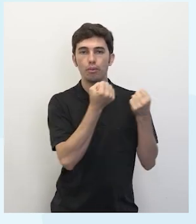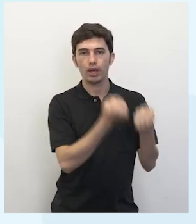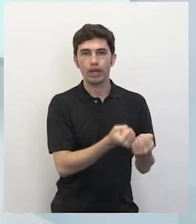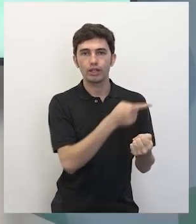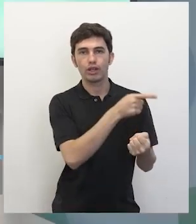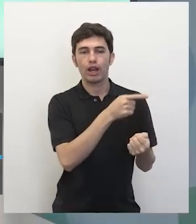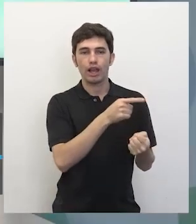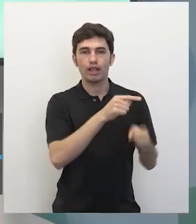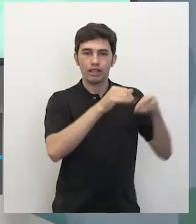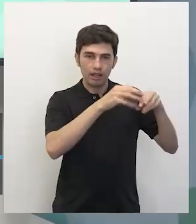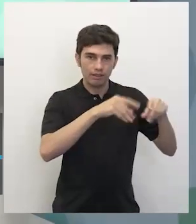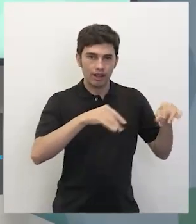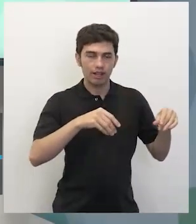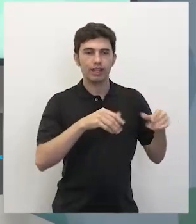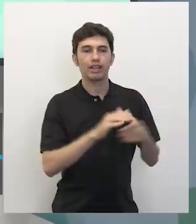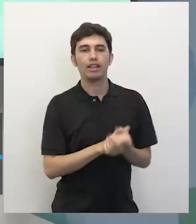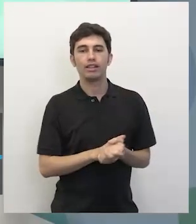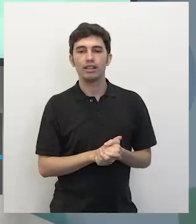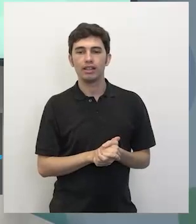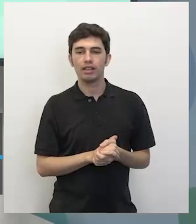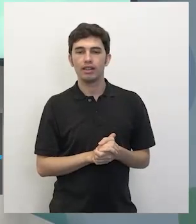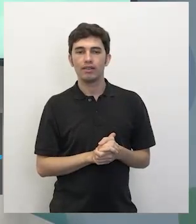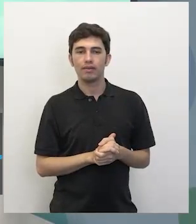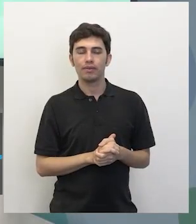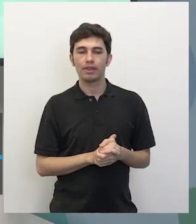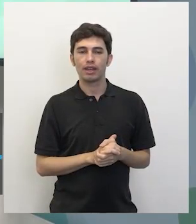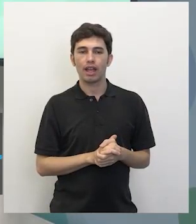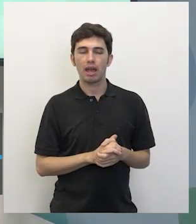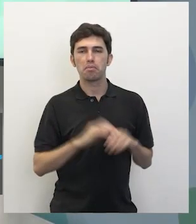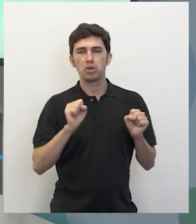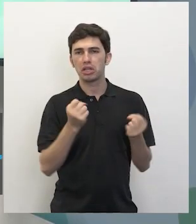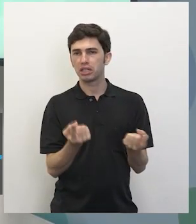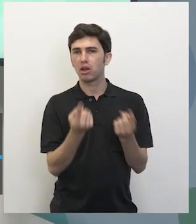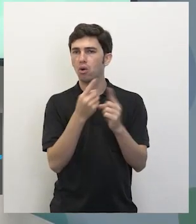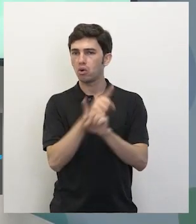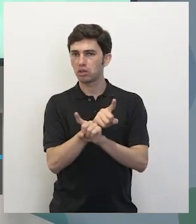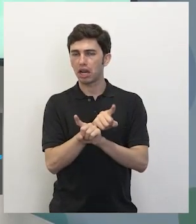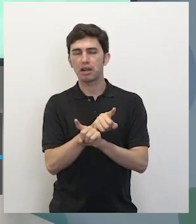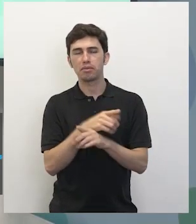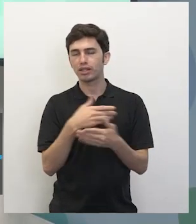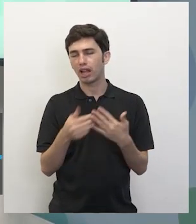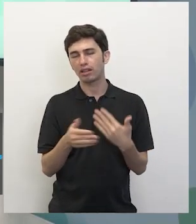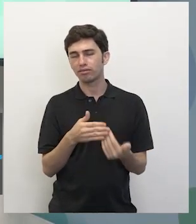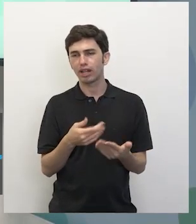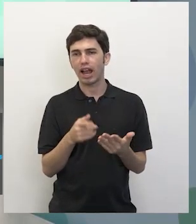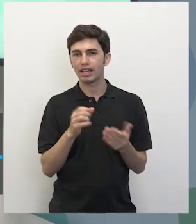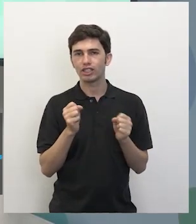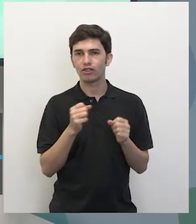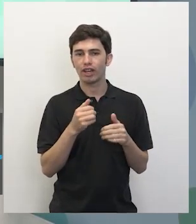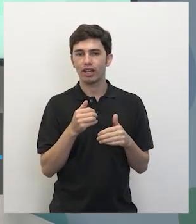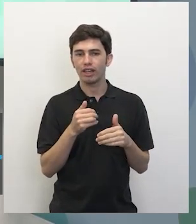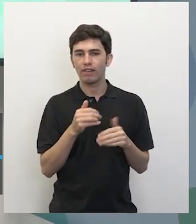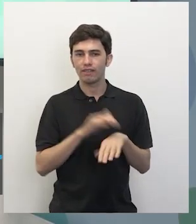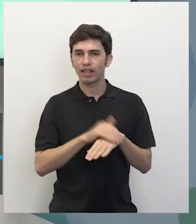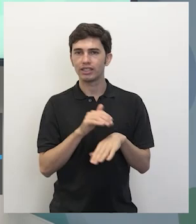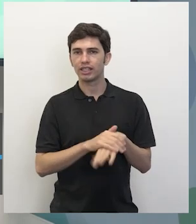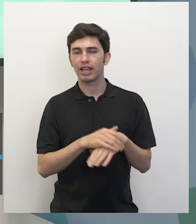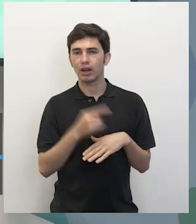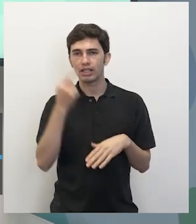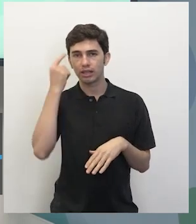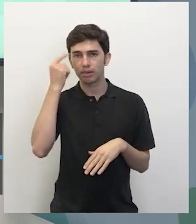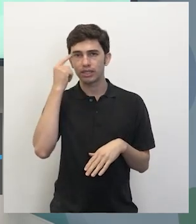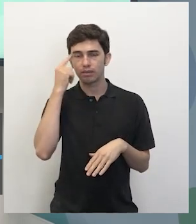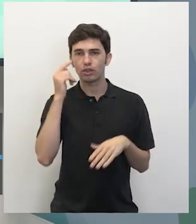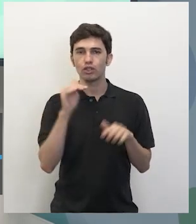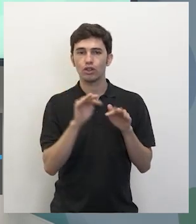também, né? Mas isso são coisas que a gente vai desenvolvendo no decorrer das aulas, né? Aí começa a trabalhar a ideia de